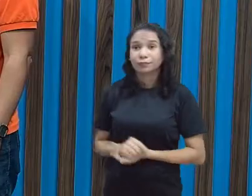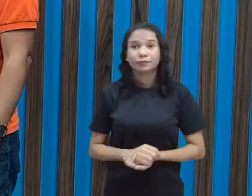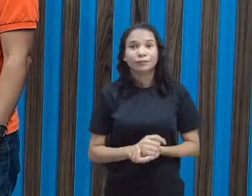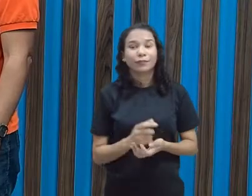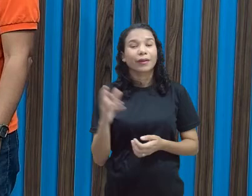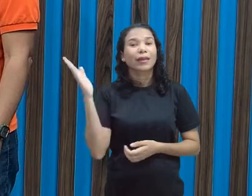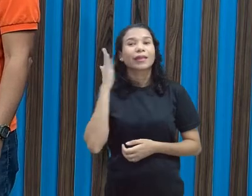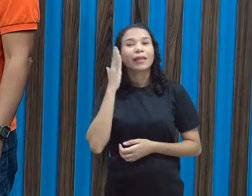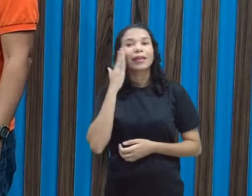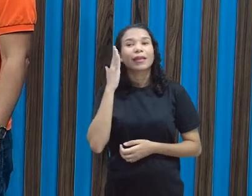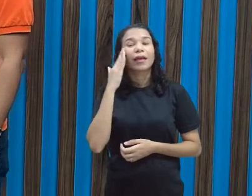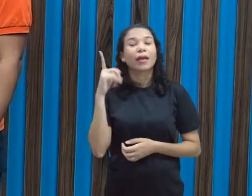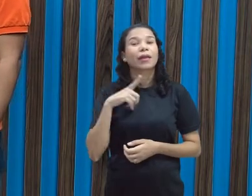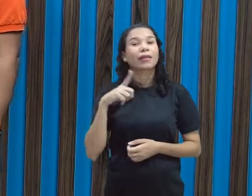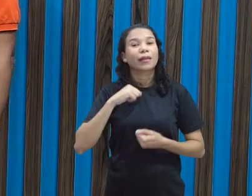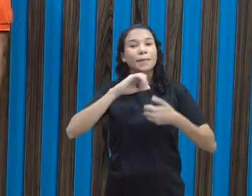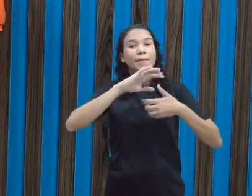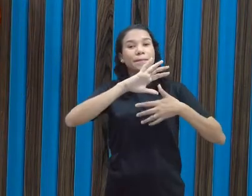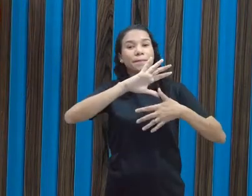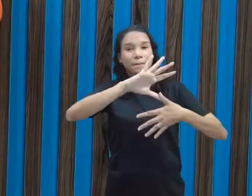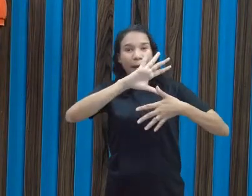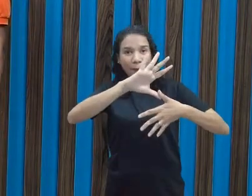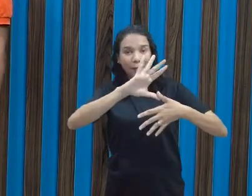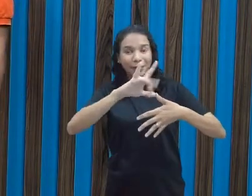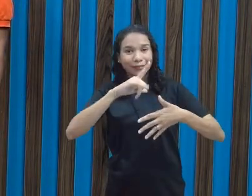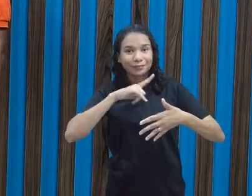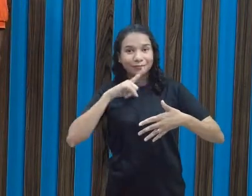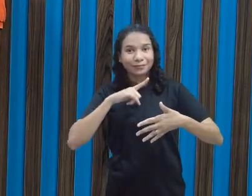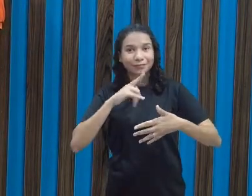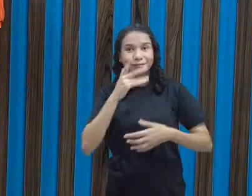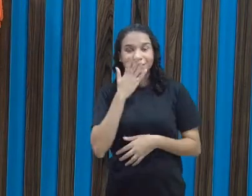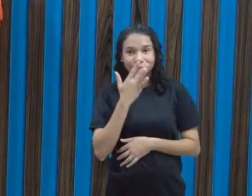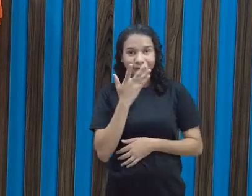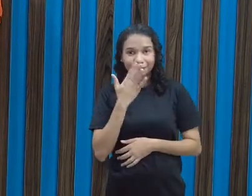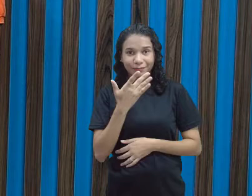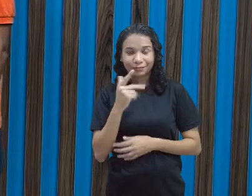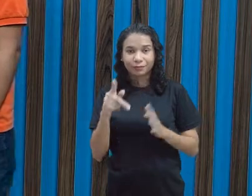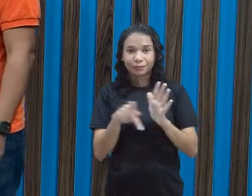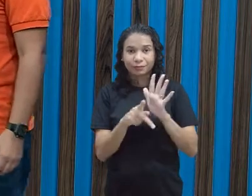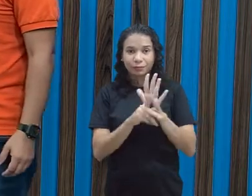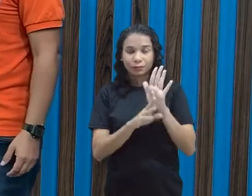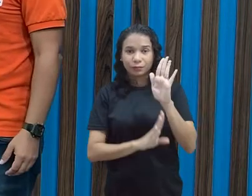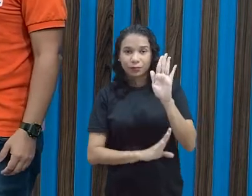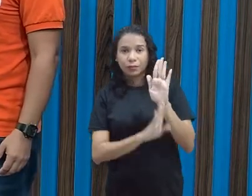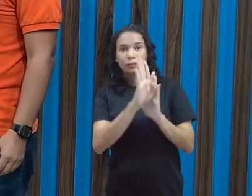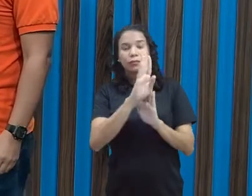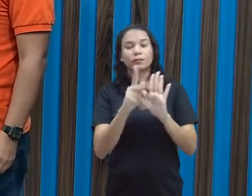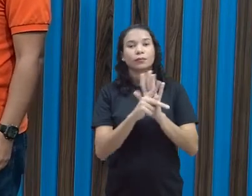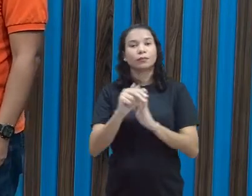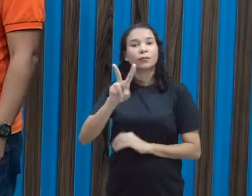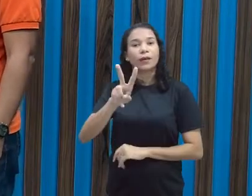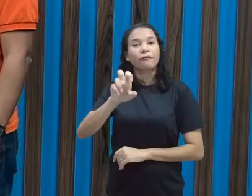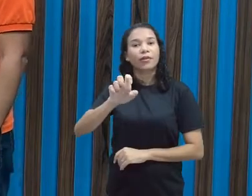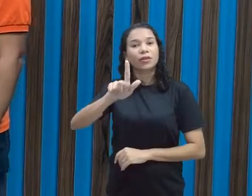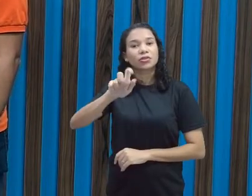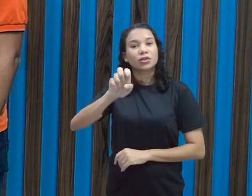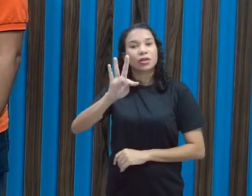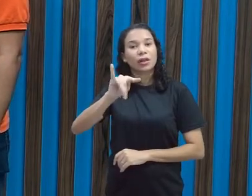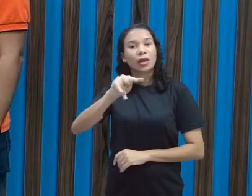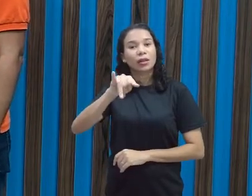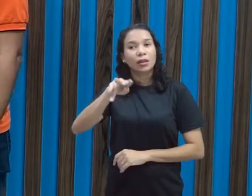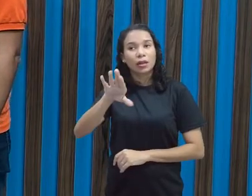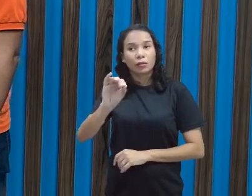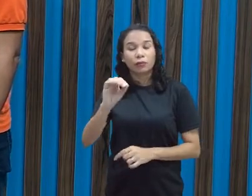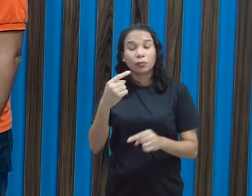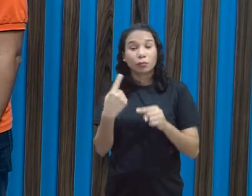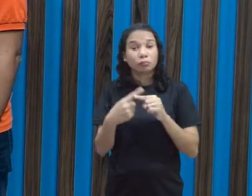Para a gente entender esse mapa aqui, né, de crescimento vegetativo. Por quê? Ó, repare